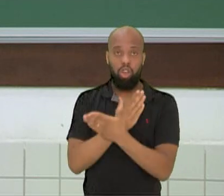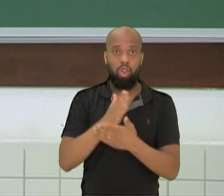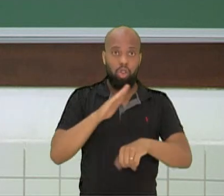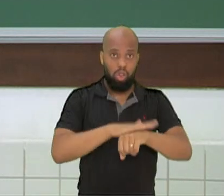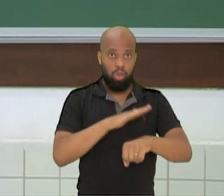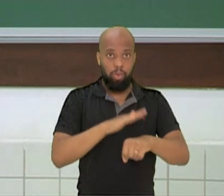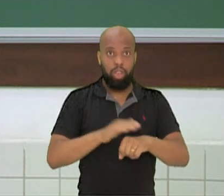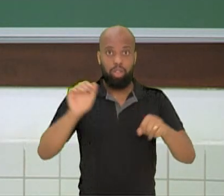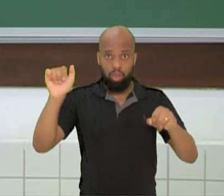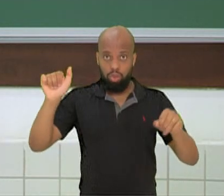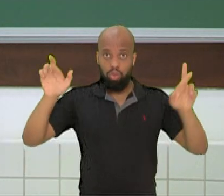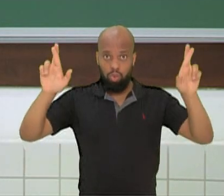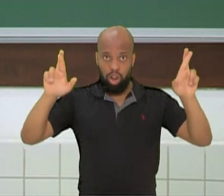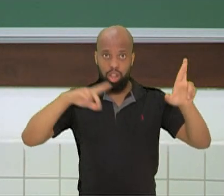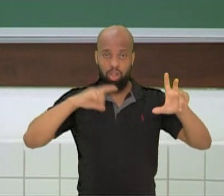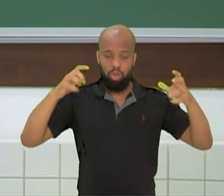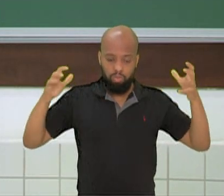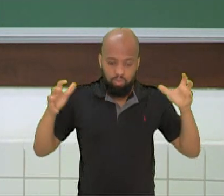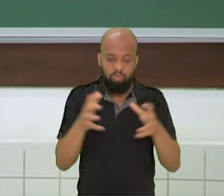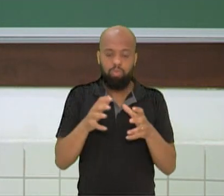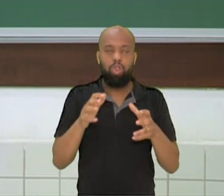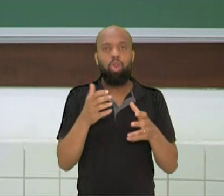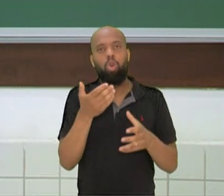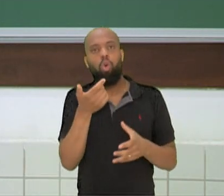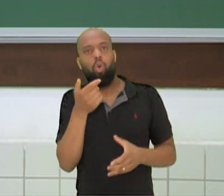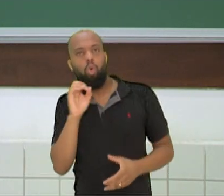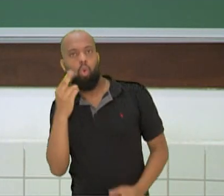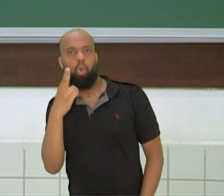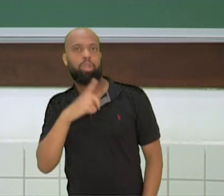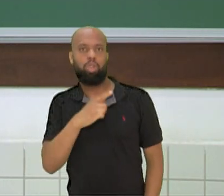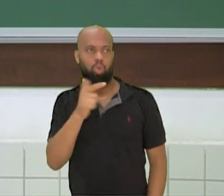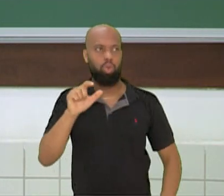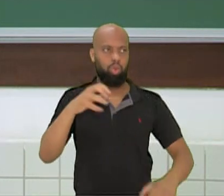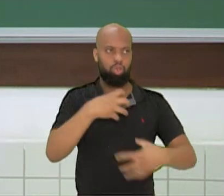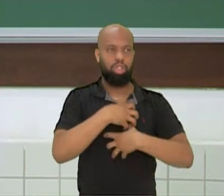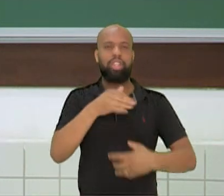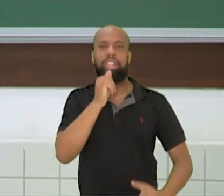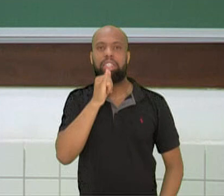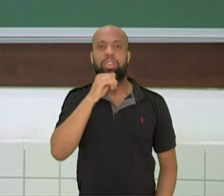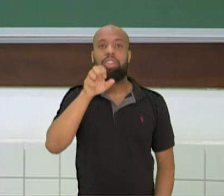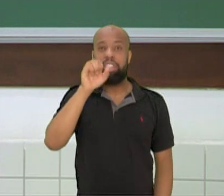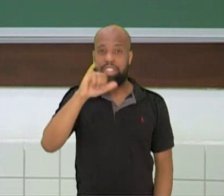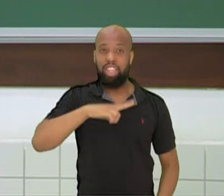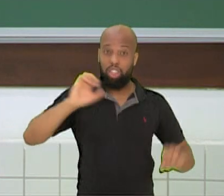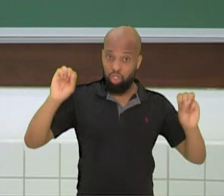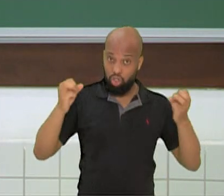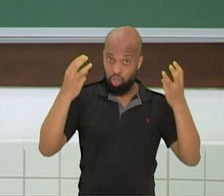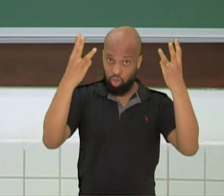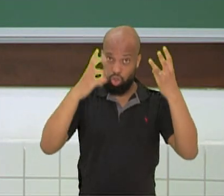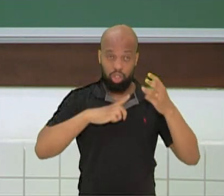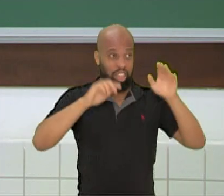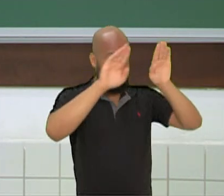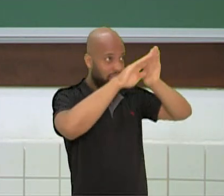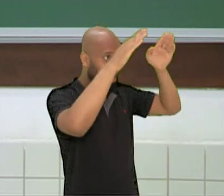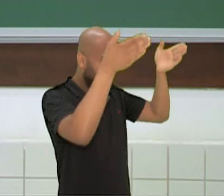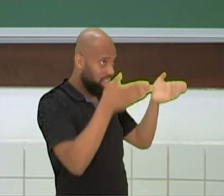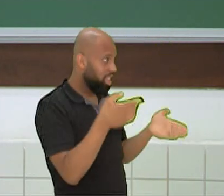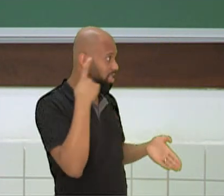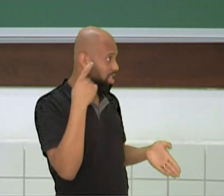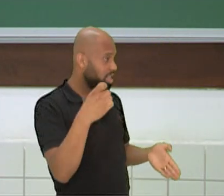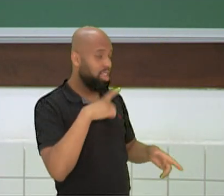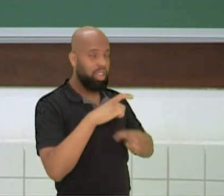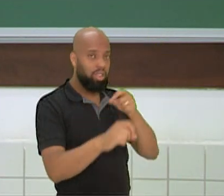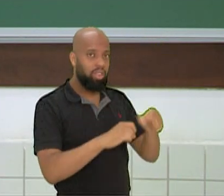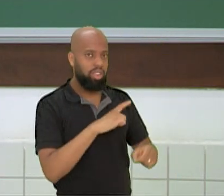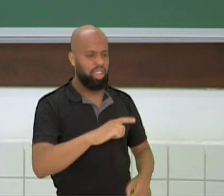isso, acontece de que, quando você vê num show que tem a caixa que está fazendo esse tipo de movimentação, o ar vai